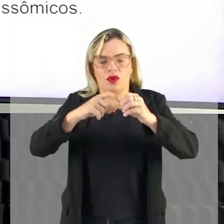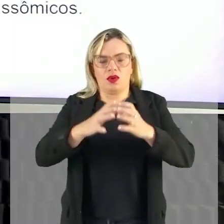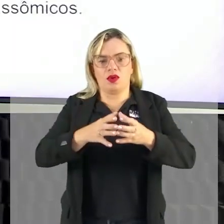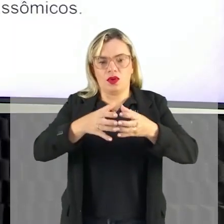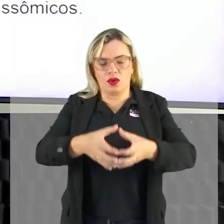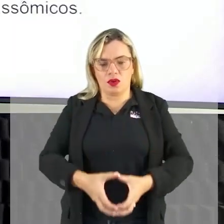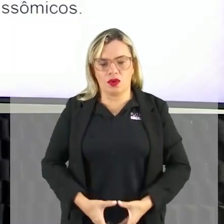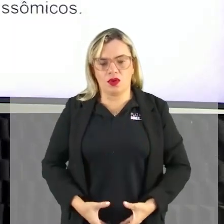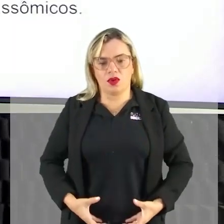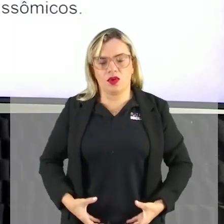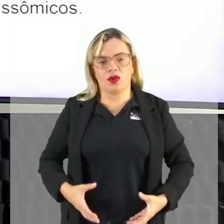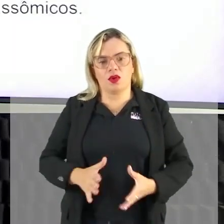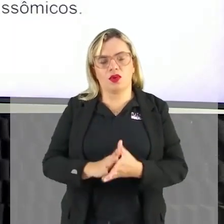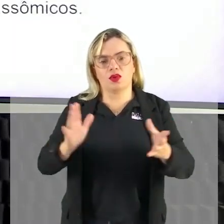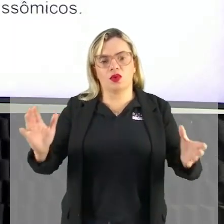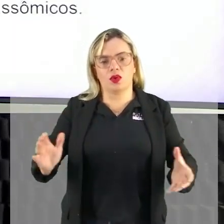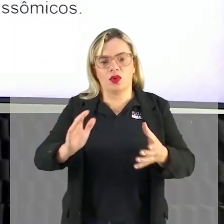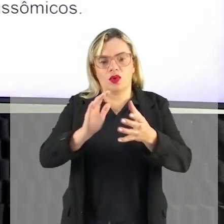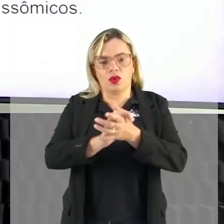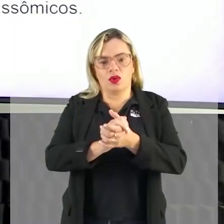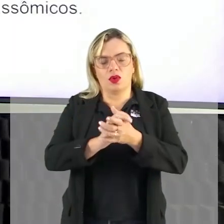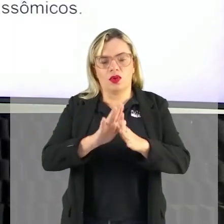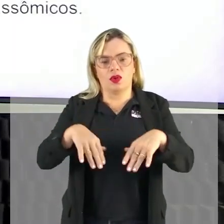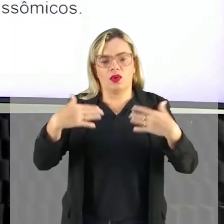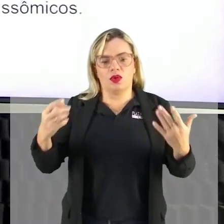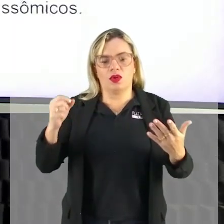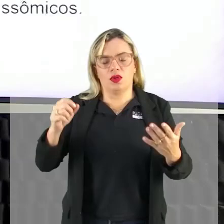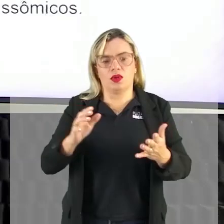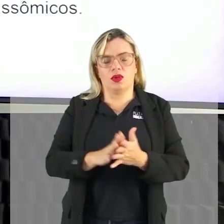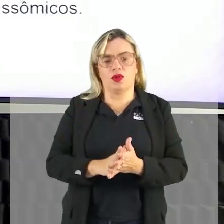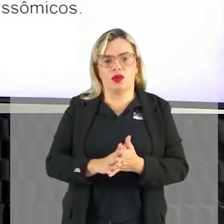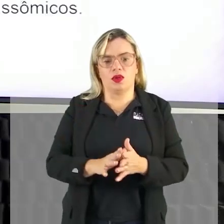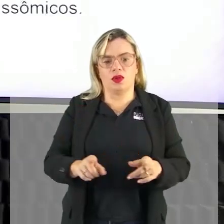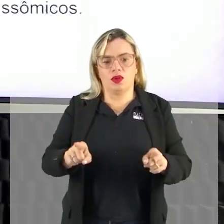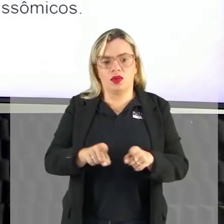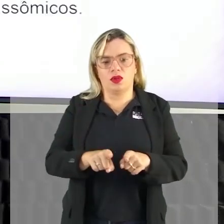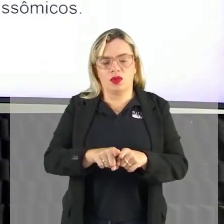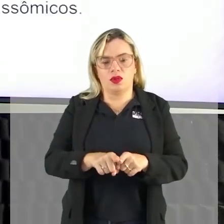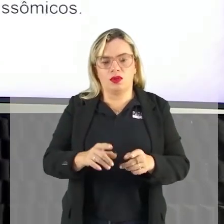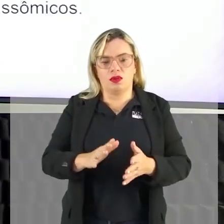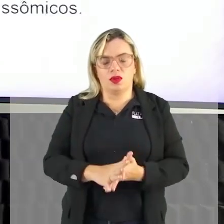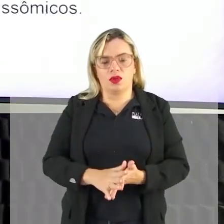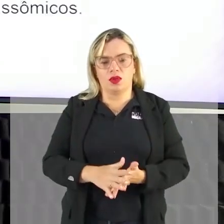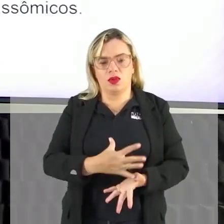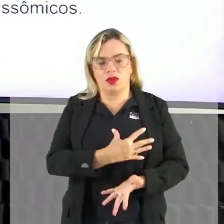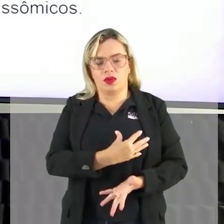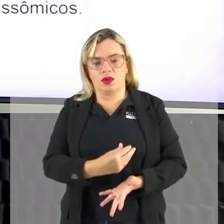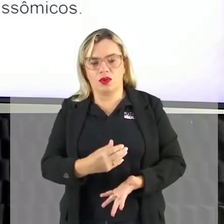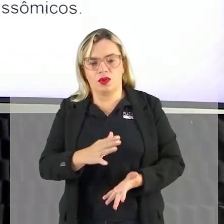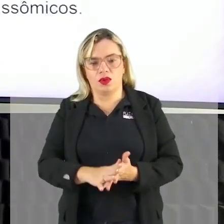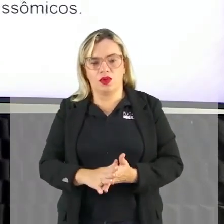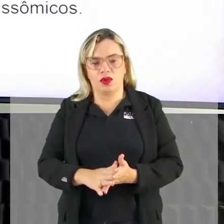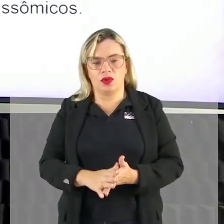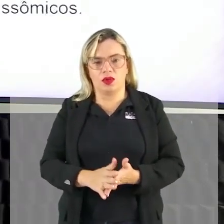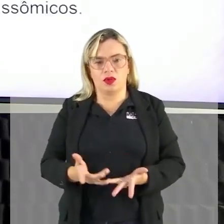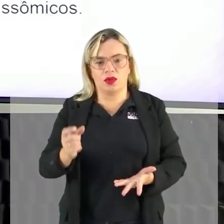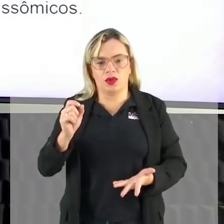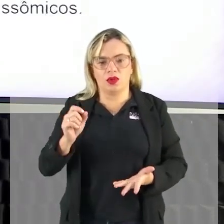a formação dos gametas deles e como seria, portanto, a formação desse zigoto, né? Bom,